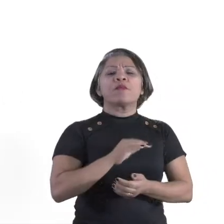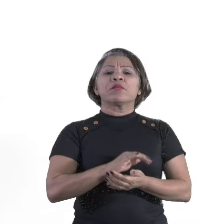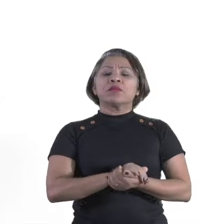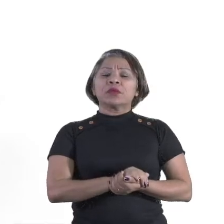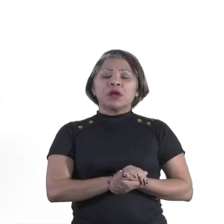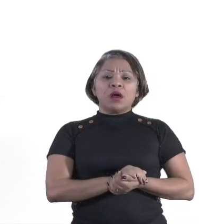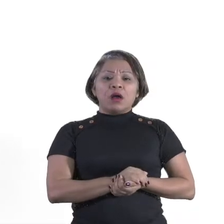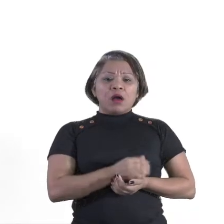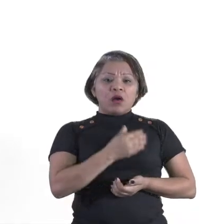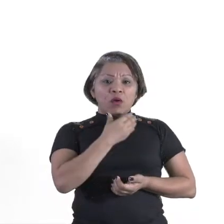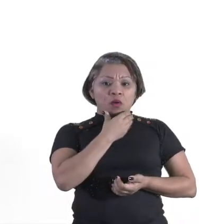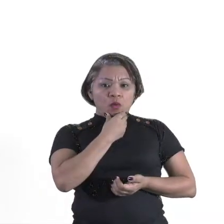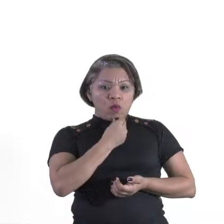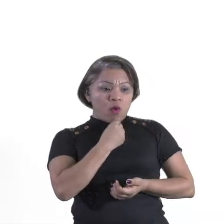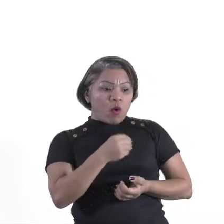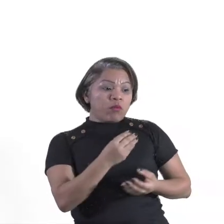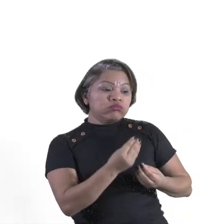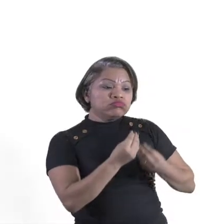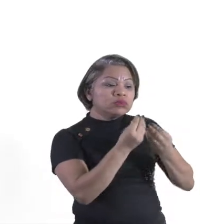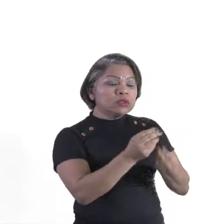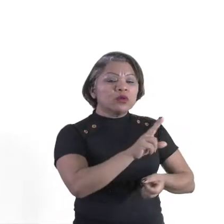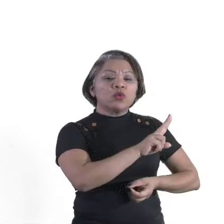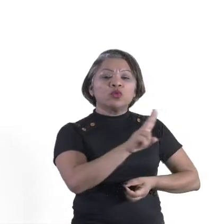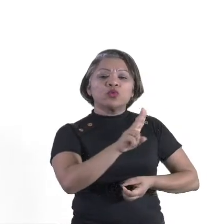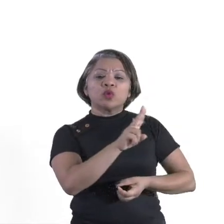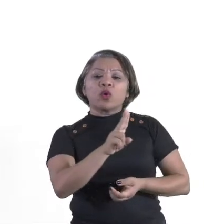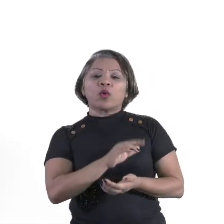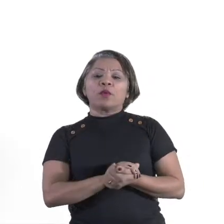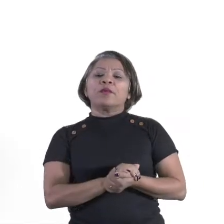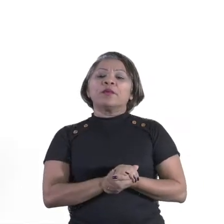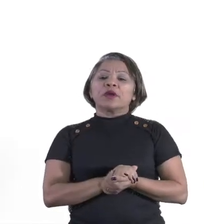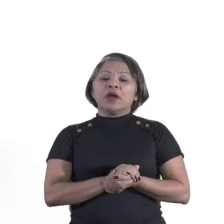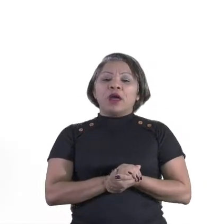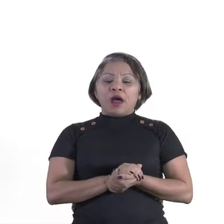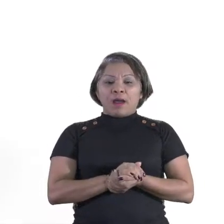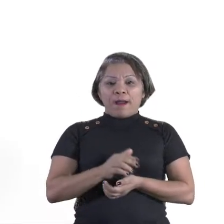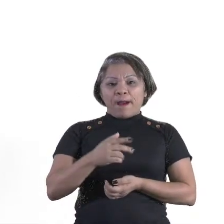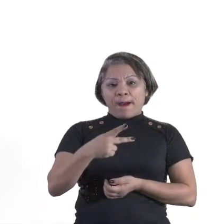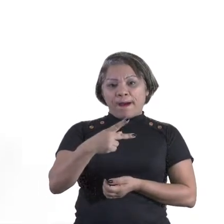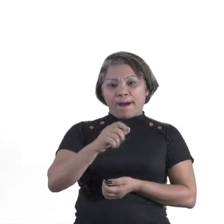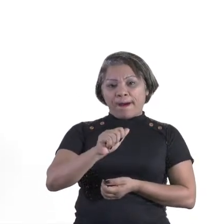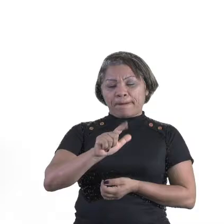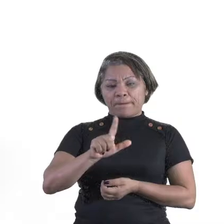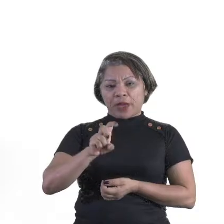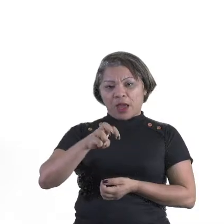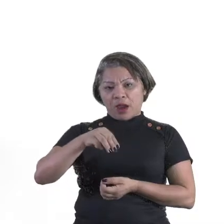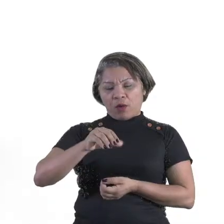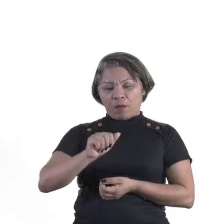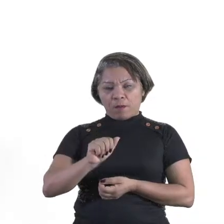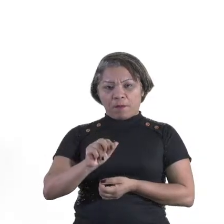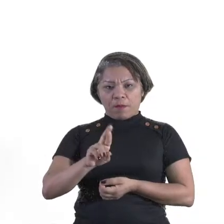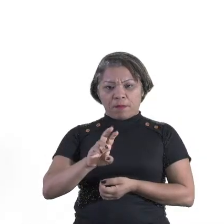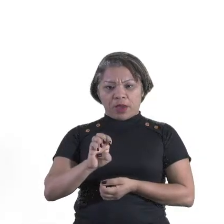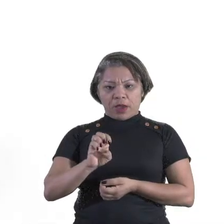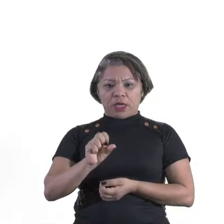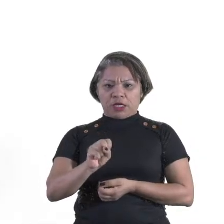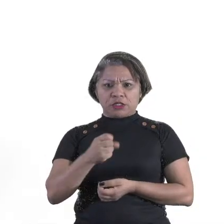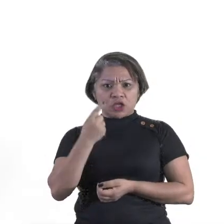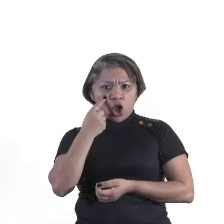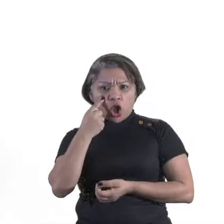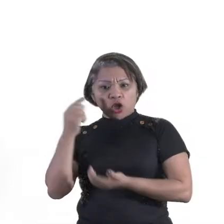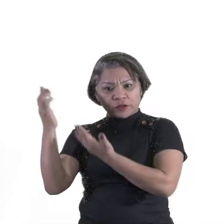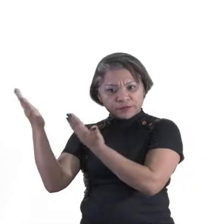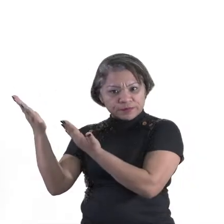Palmares, localizado onde hoje se encontra o estado das Alagoas, como vocês podem estar vendo no